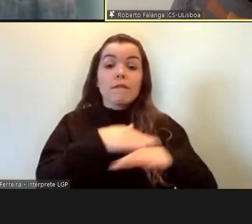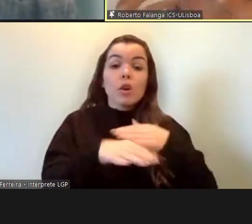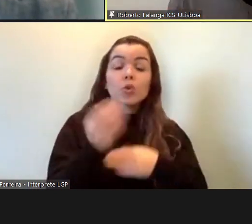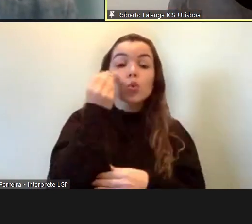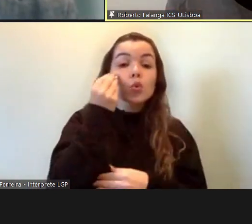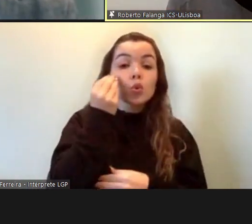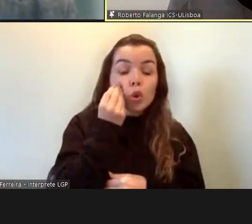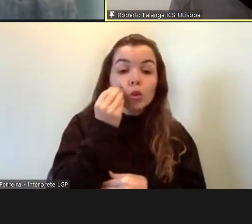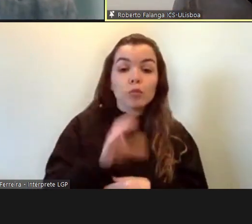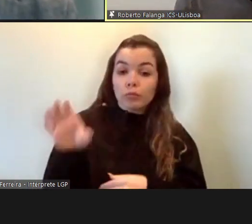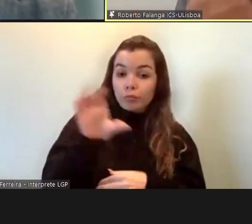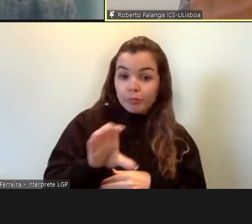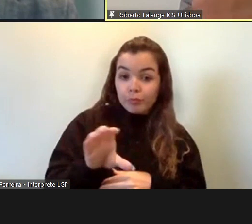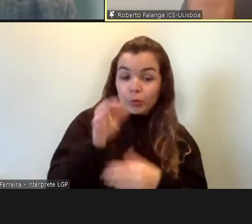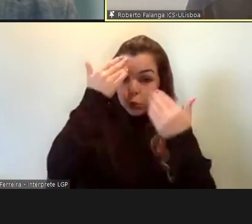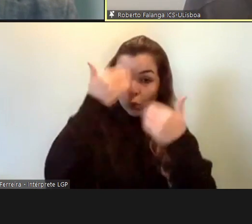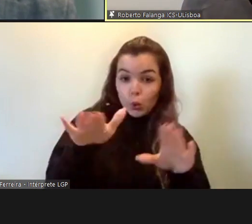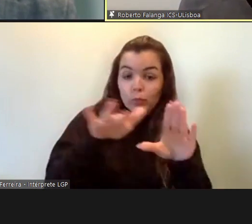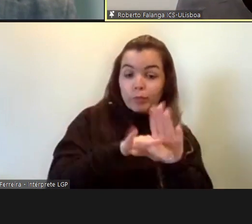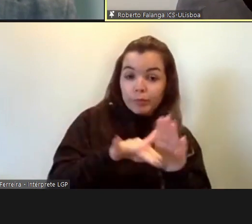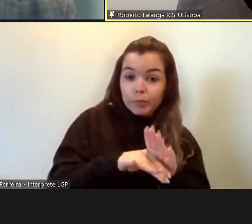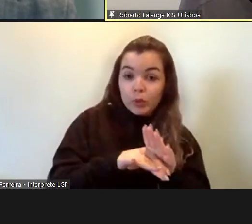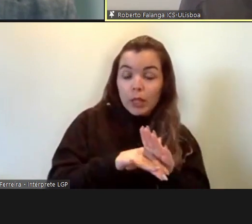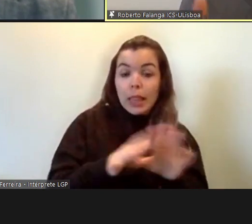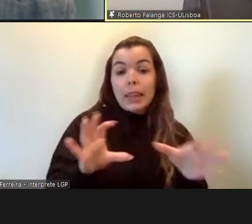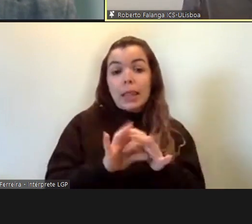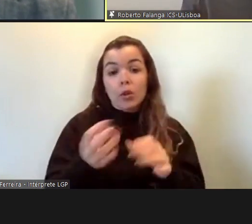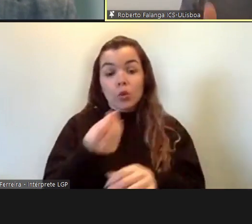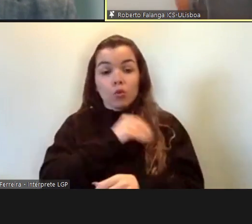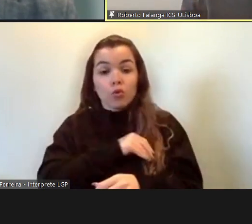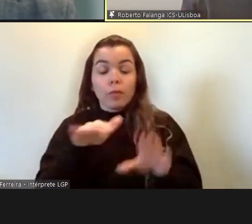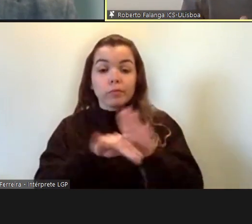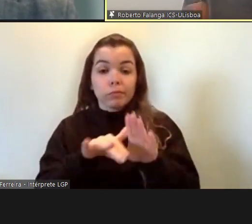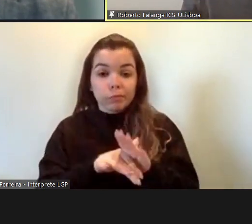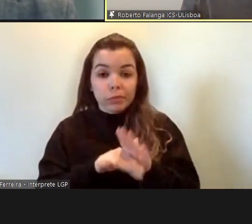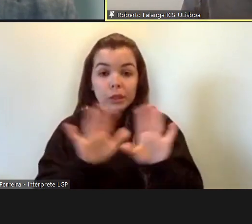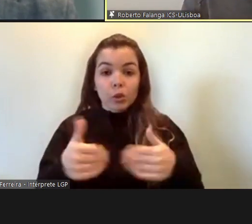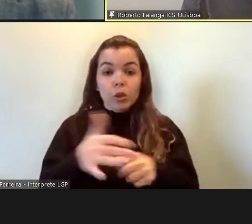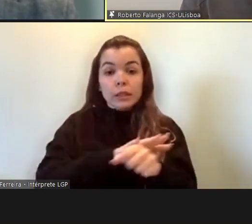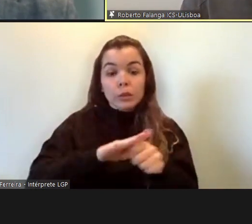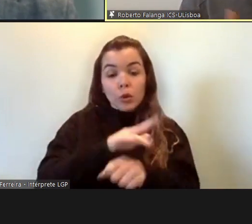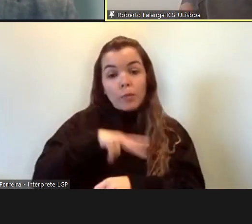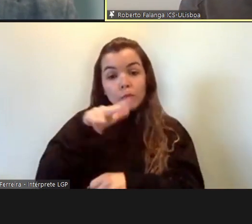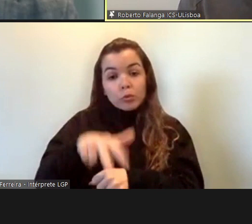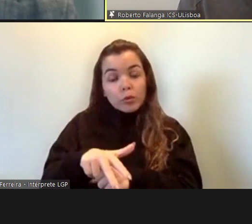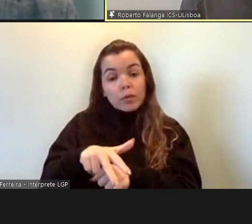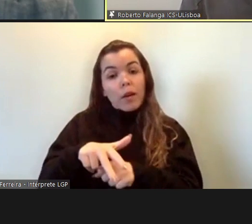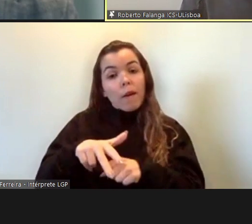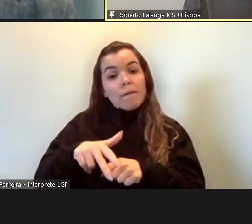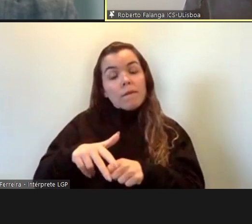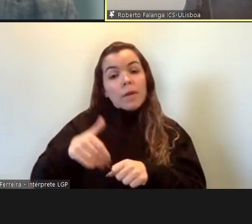aos moldes da democracia participativa, que é o caso dos orçamentos participativos. Um caso que em Portugal tem vindo a ganhar